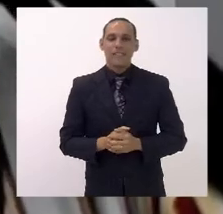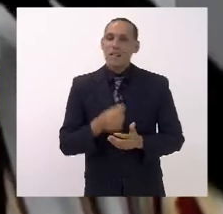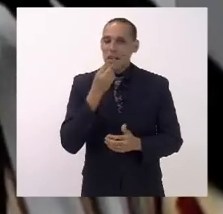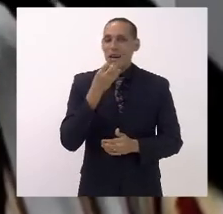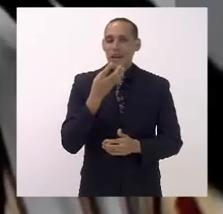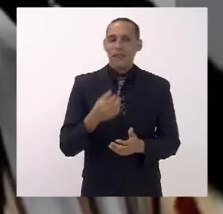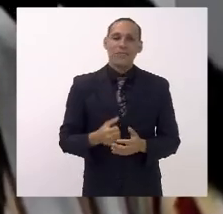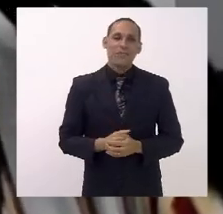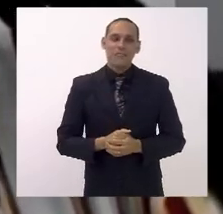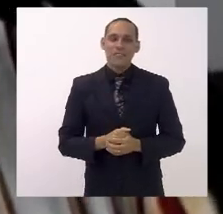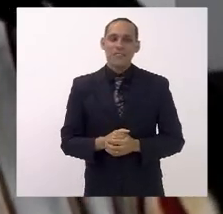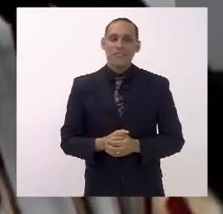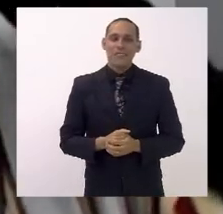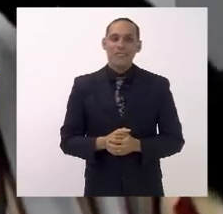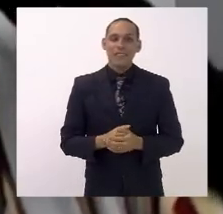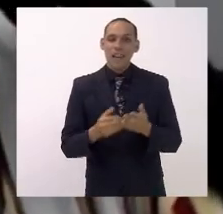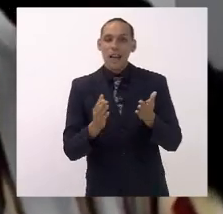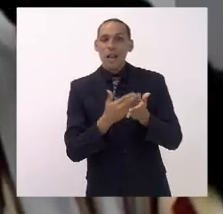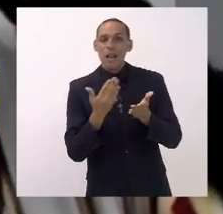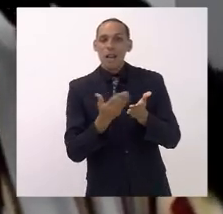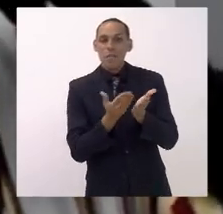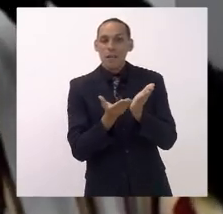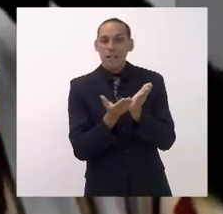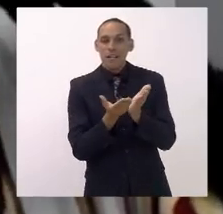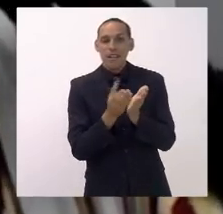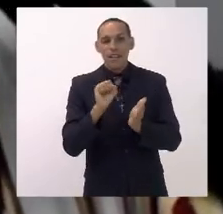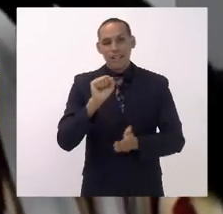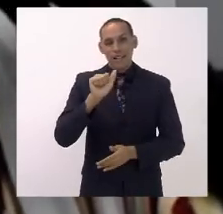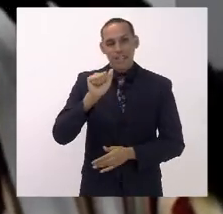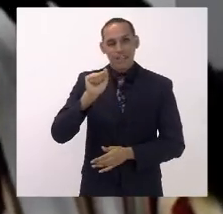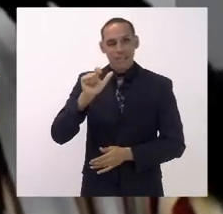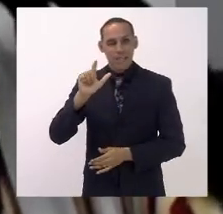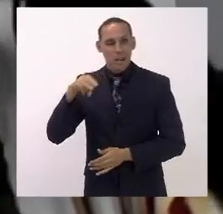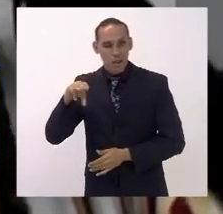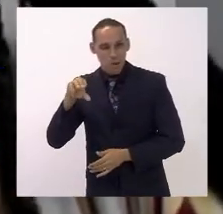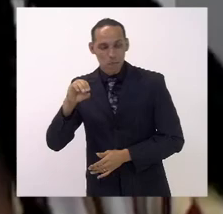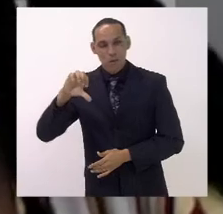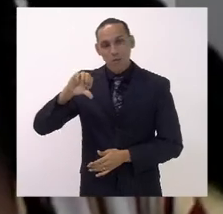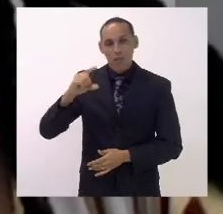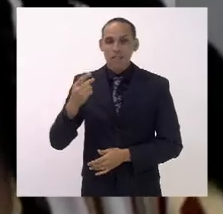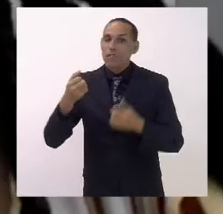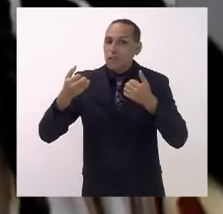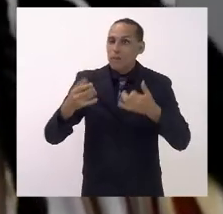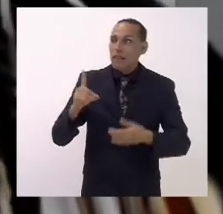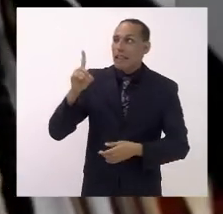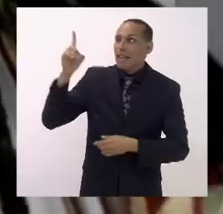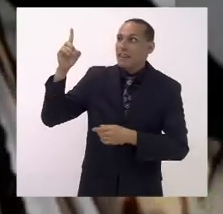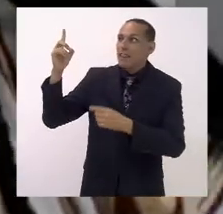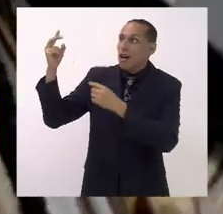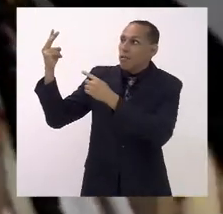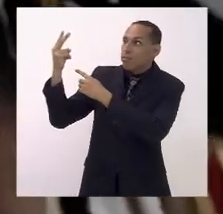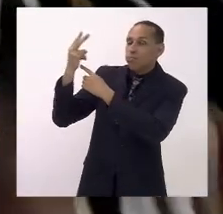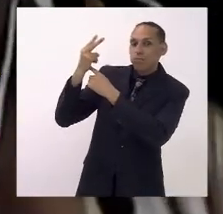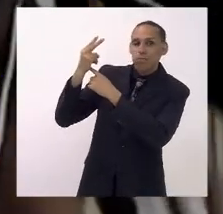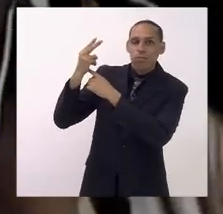né? Já diz o Salmo 91 que a gente descansa à sombra do Onipotente, né?